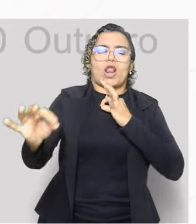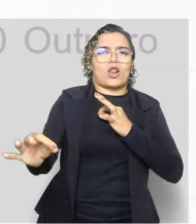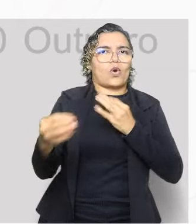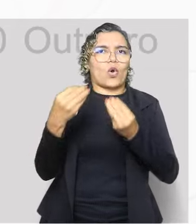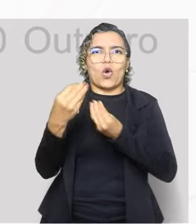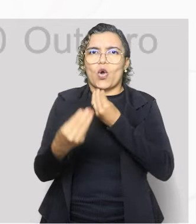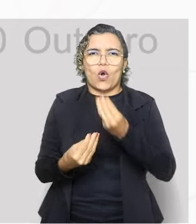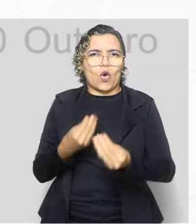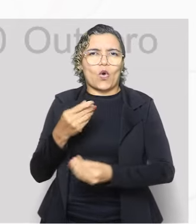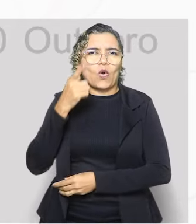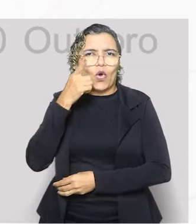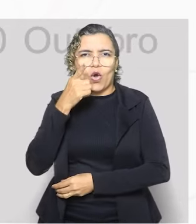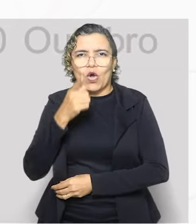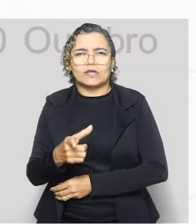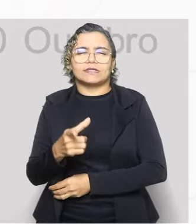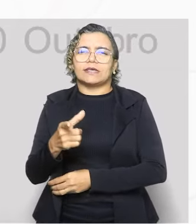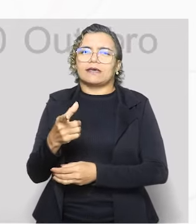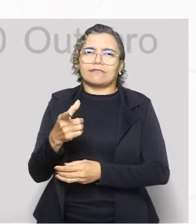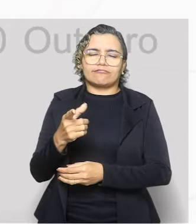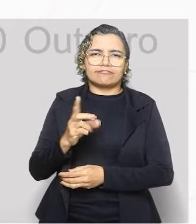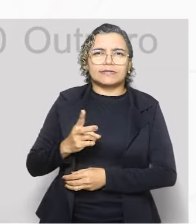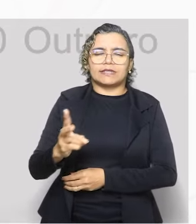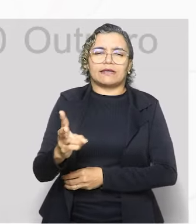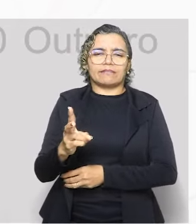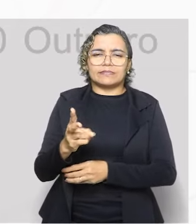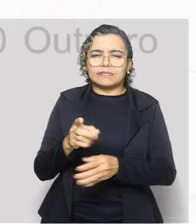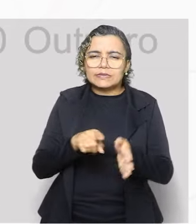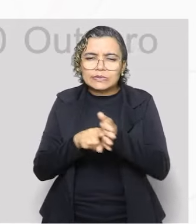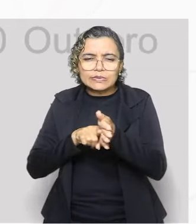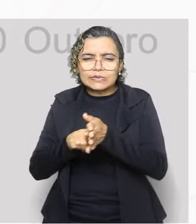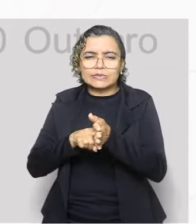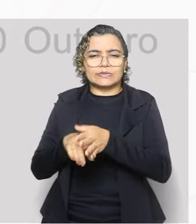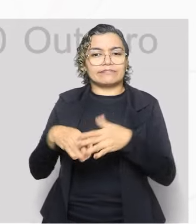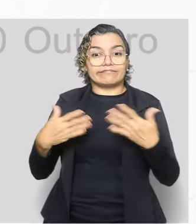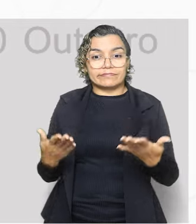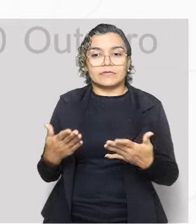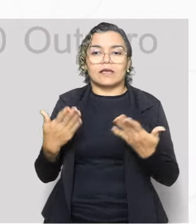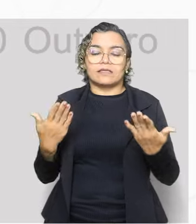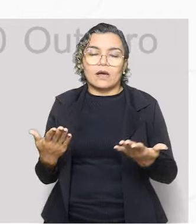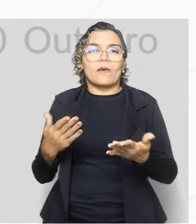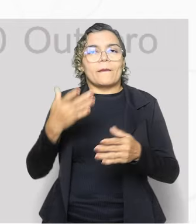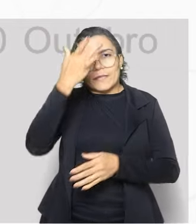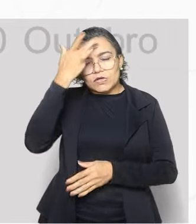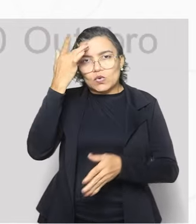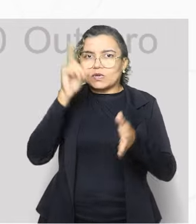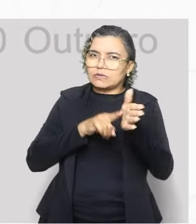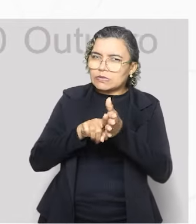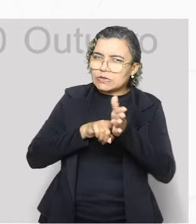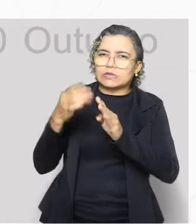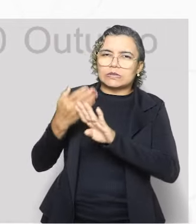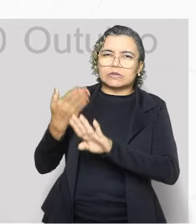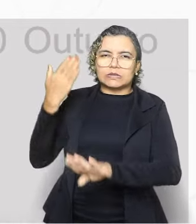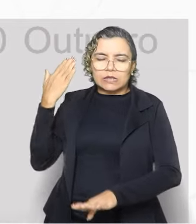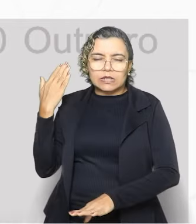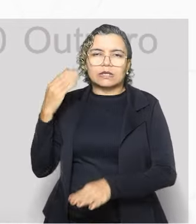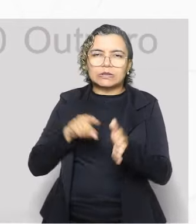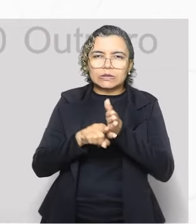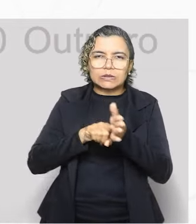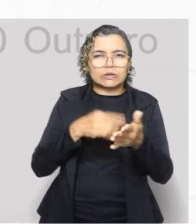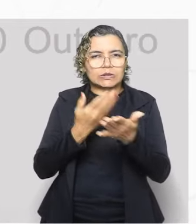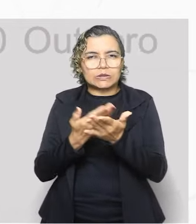acompanhado durante o tempo de vida de qualquer ser humano no entanto pesquisadores que estudaram o salmão